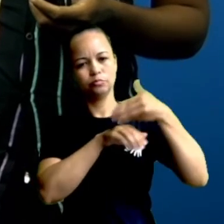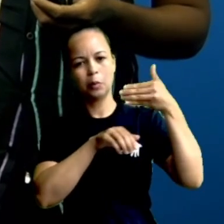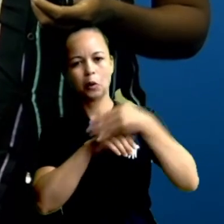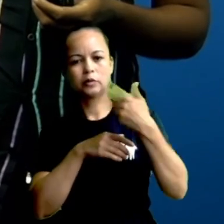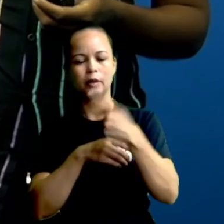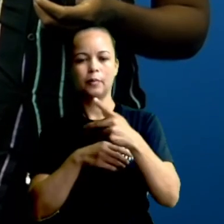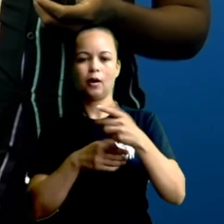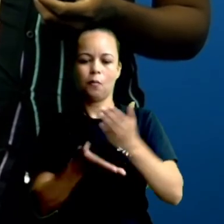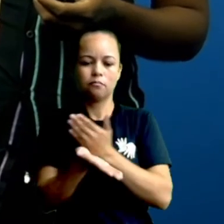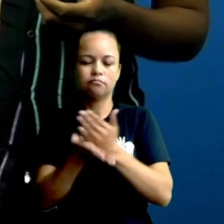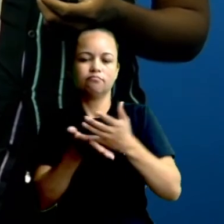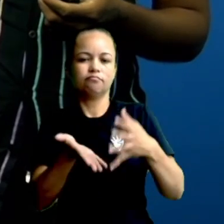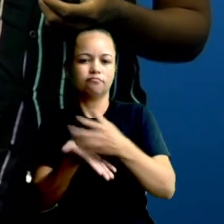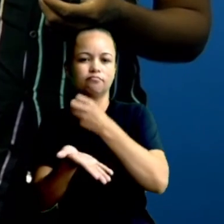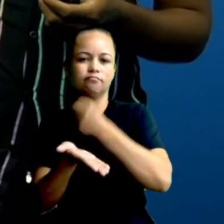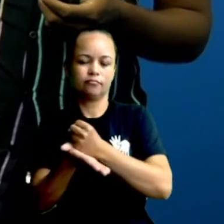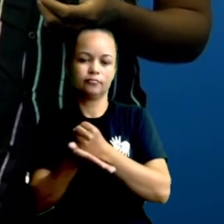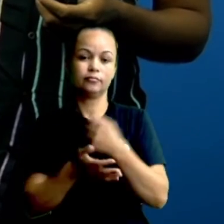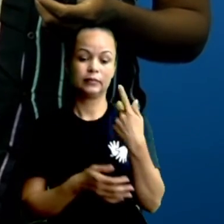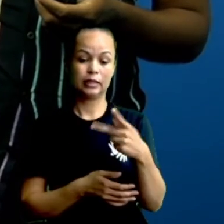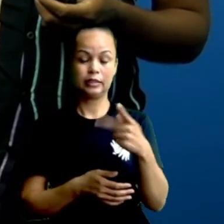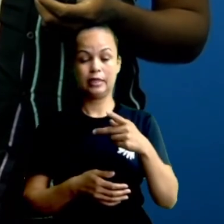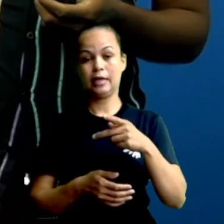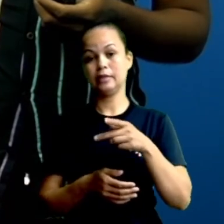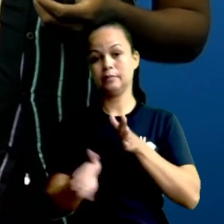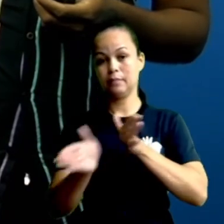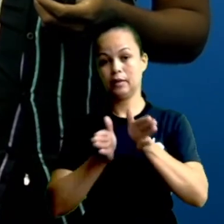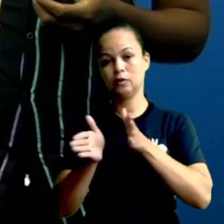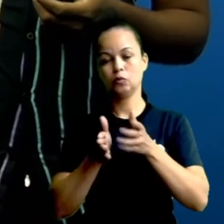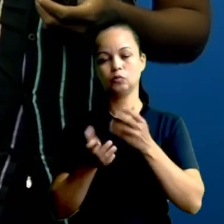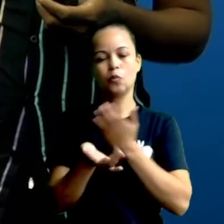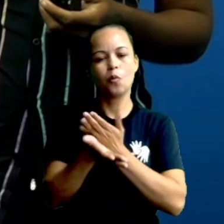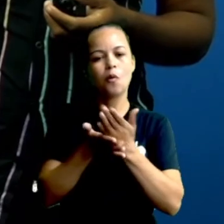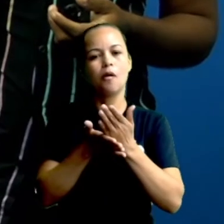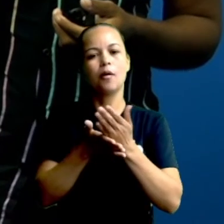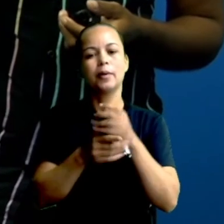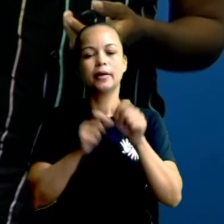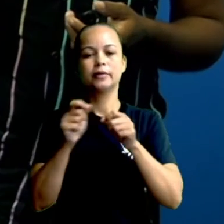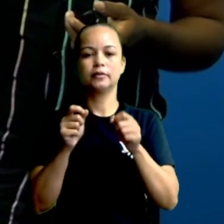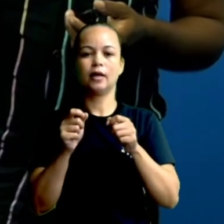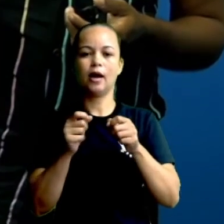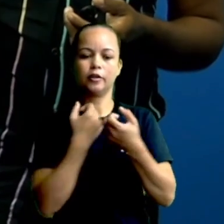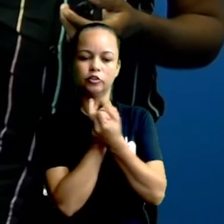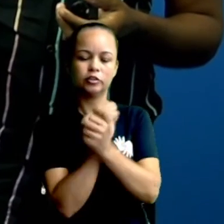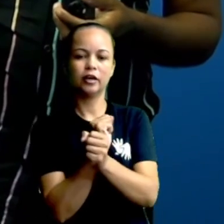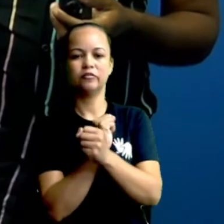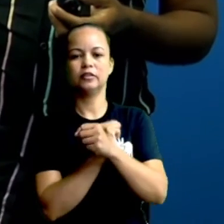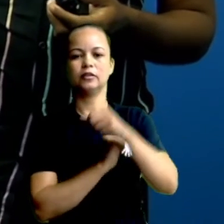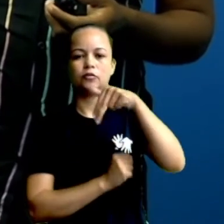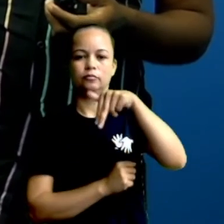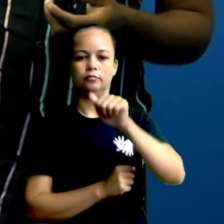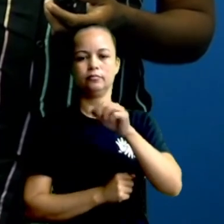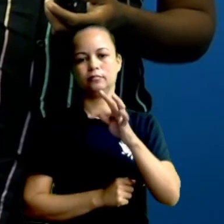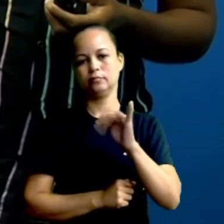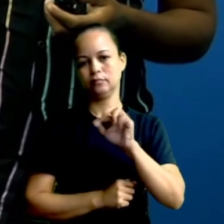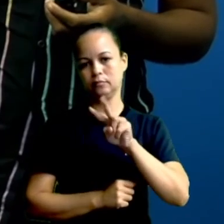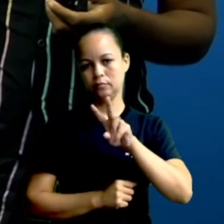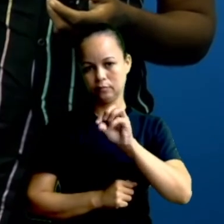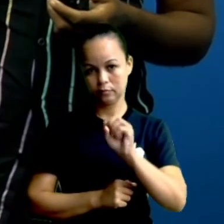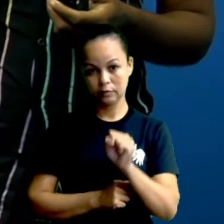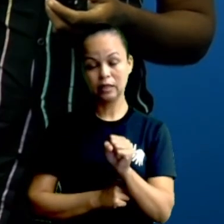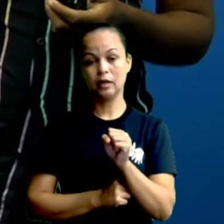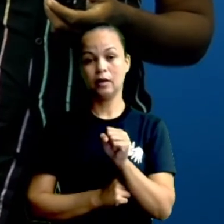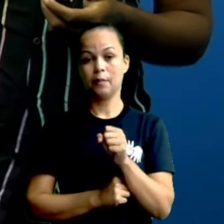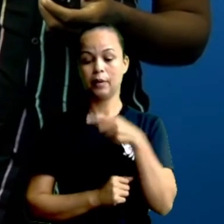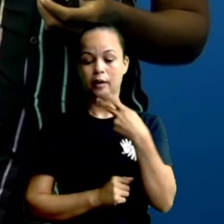essa colonização. Nesse período aí, eles começam a querer escravizar os nativos também, para que